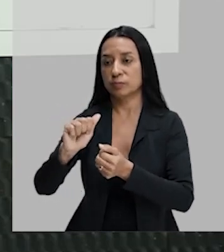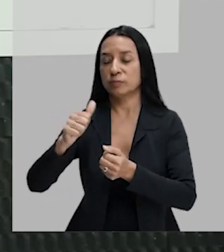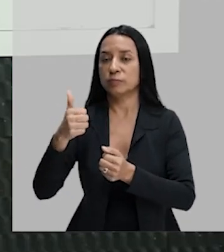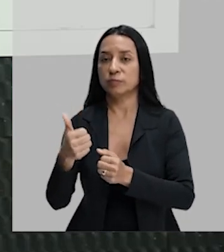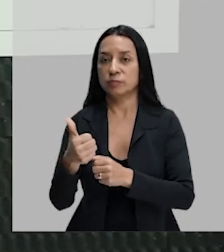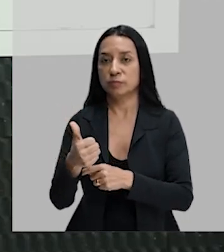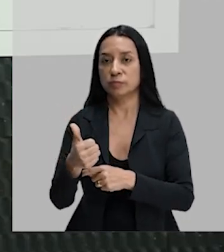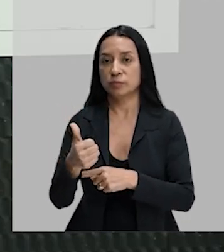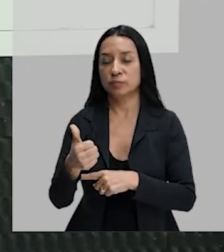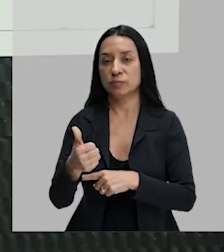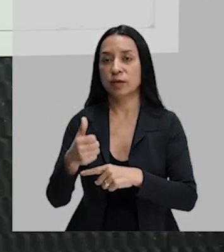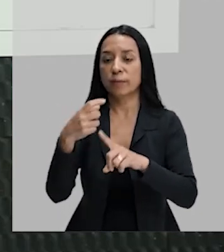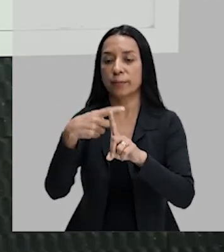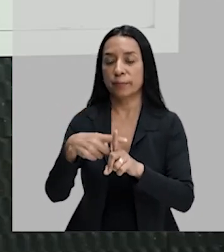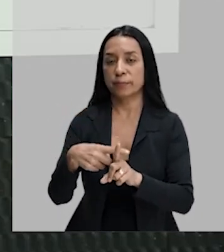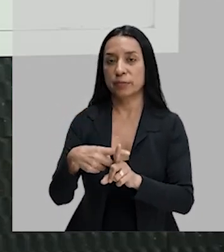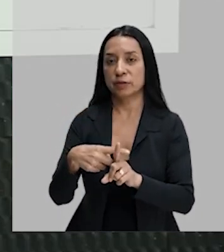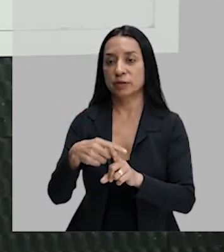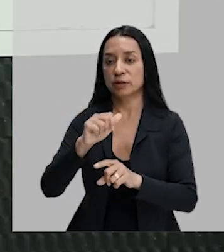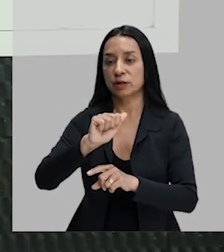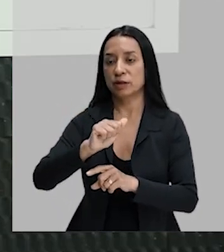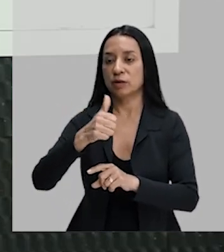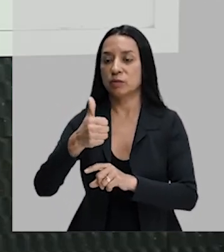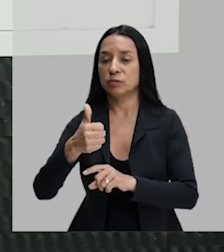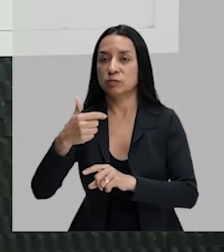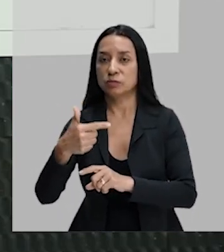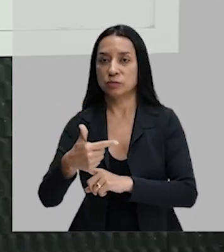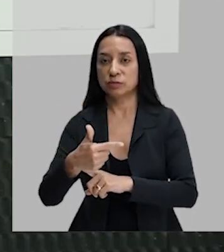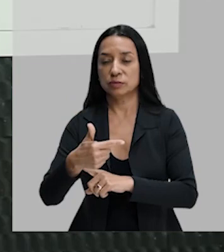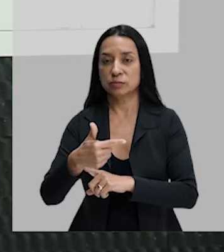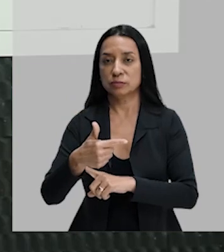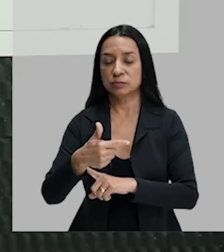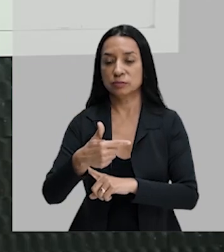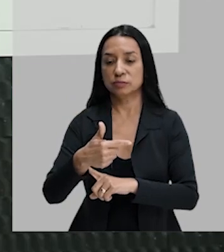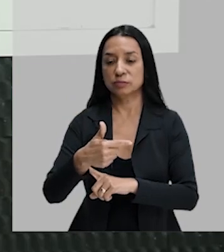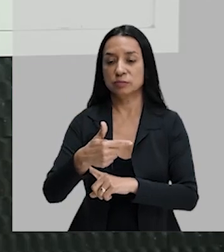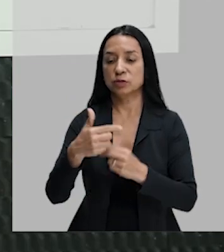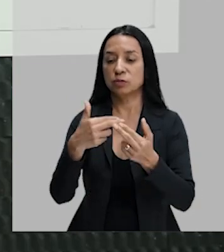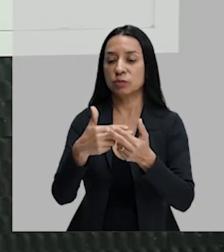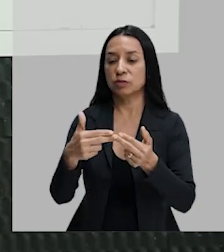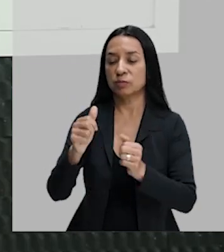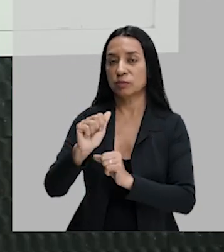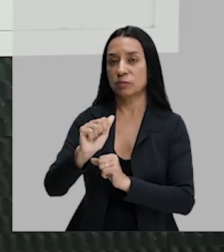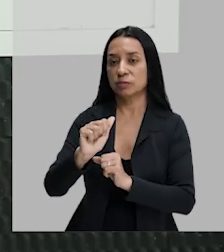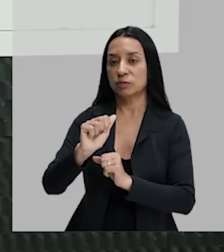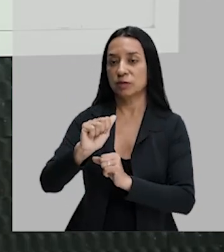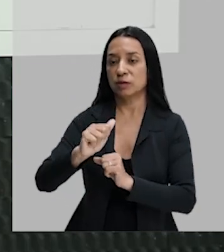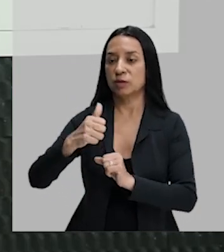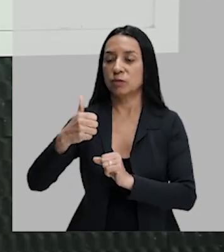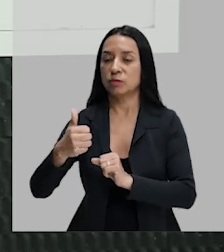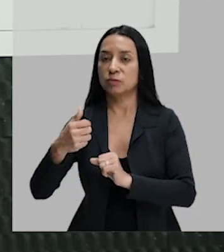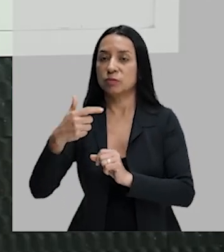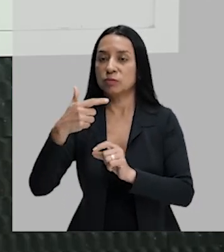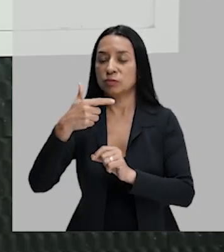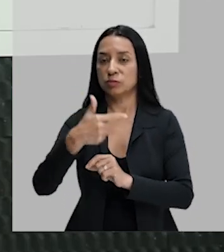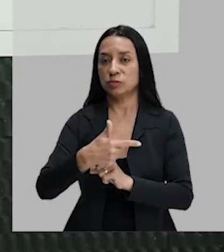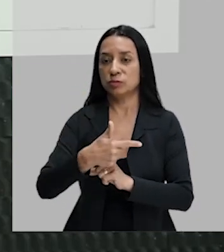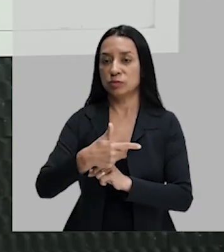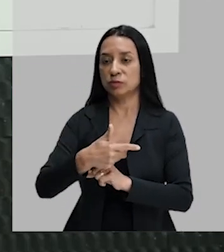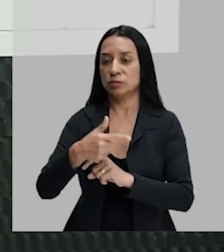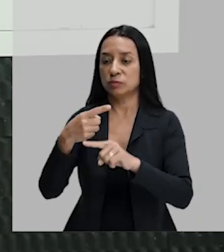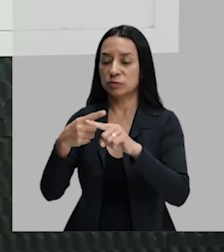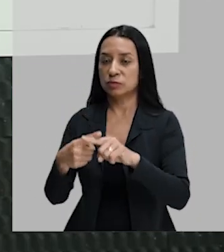certo mas um a um dois o elemento ou um dois multiplicado pelo seu